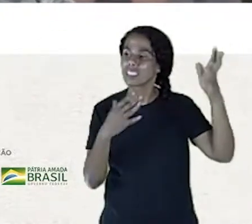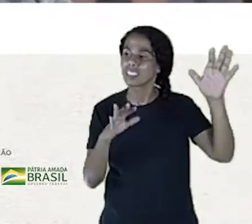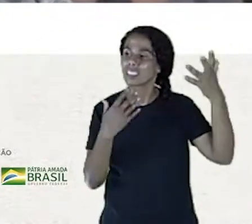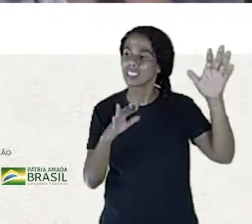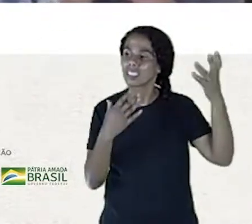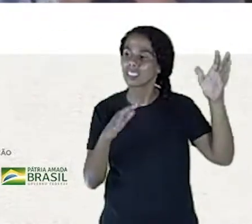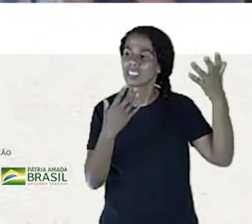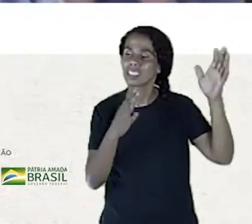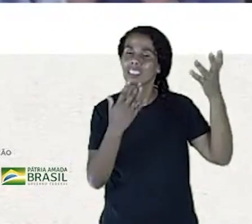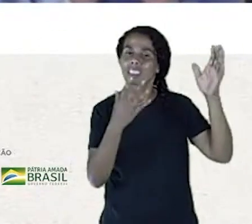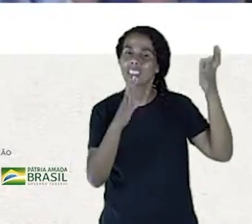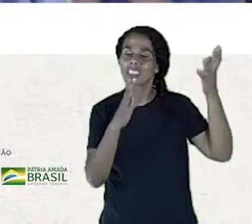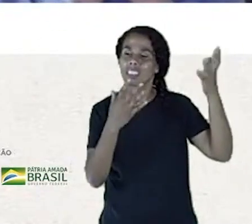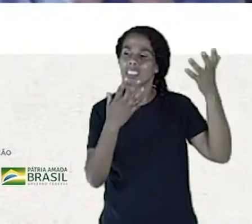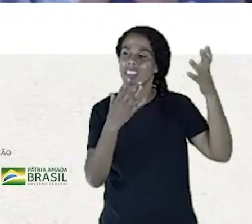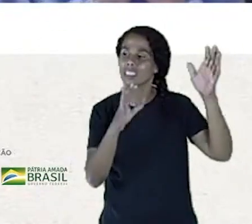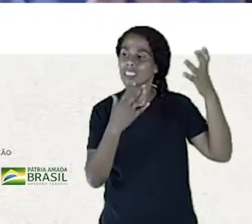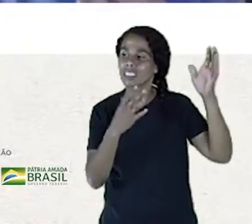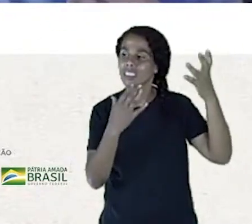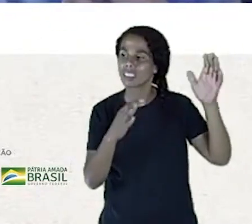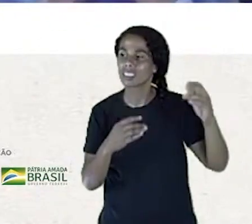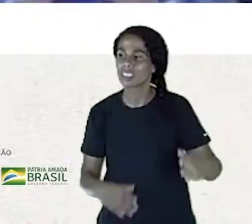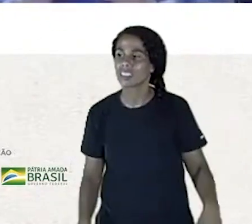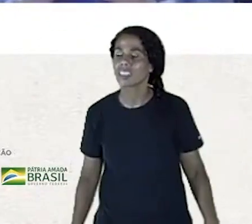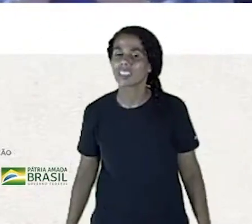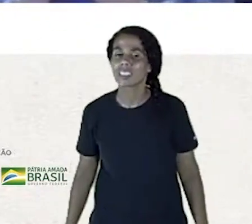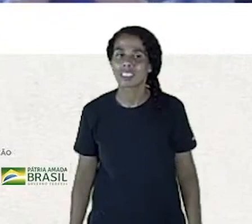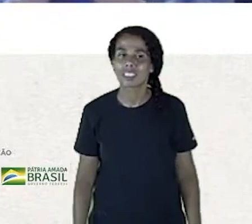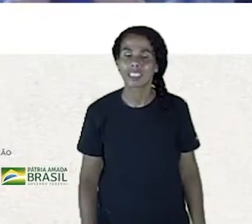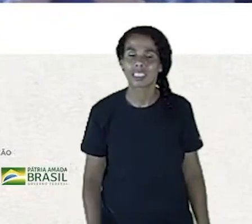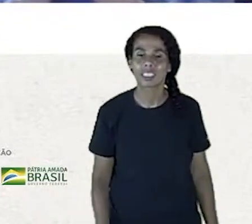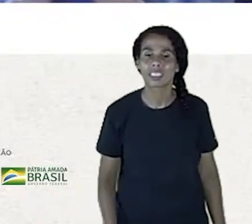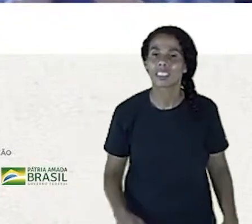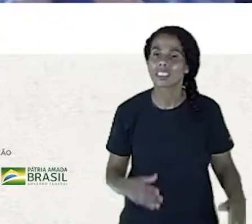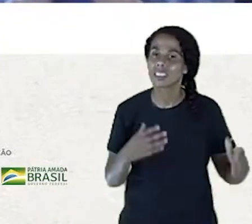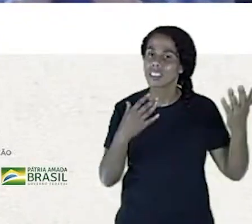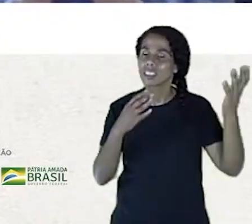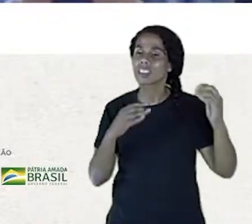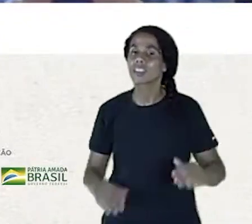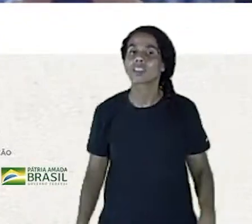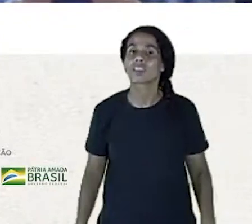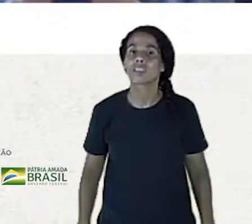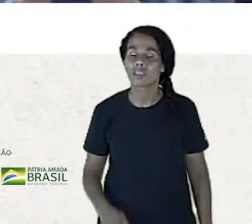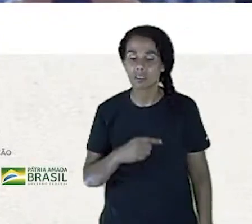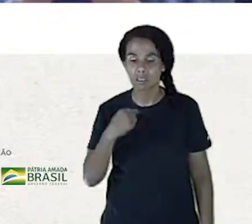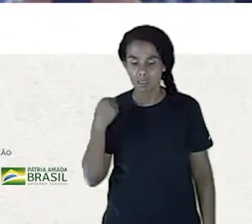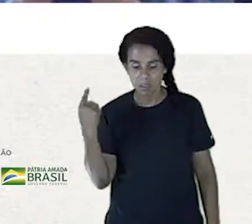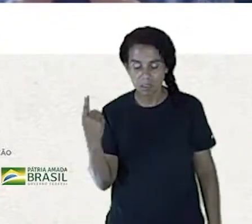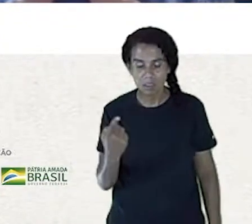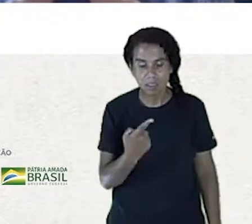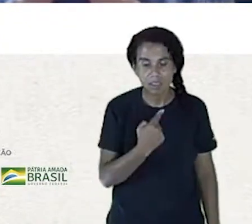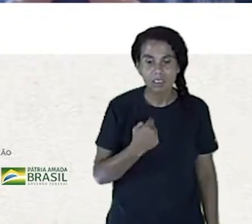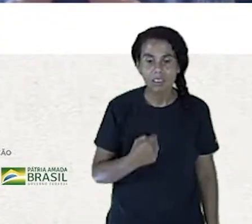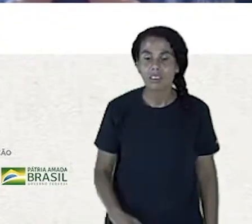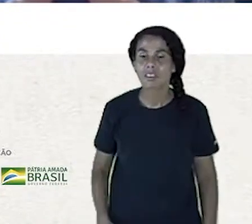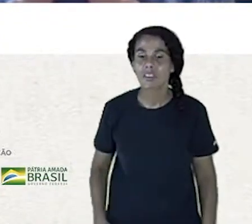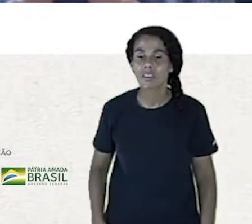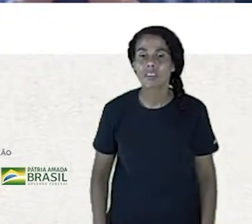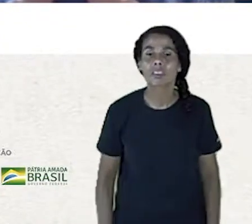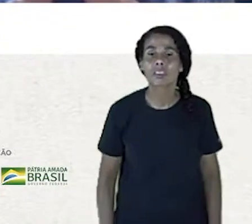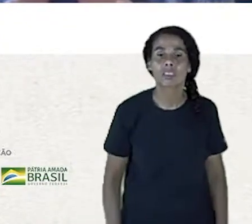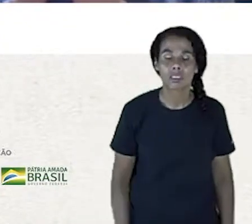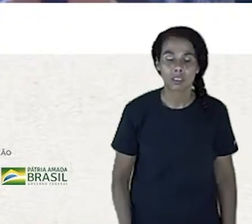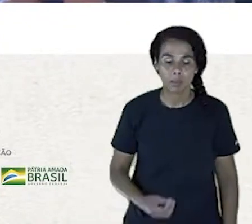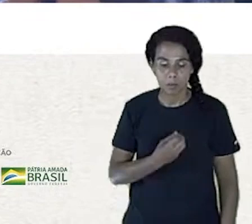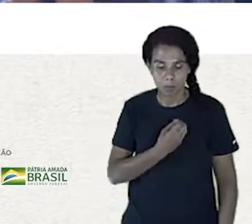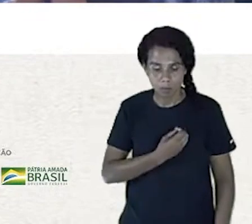Estamos refazendo a humanidade. Pode ter certeza. Todo. É tudo que